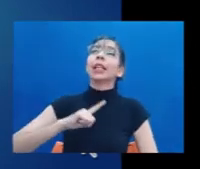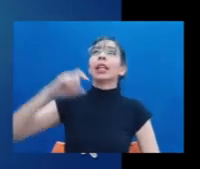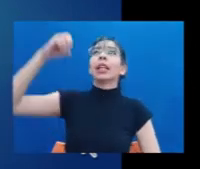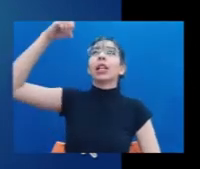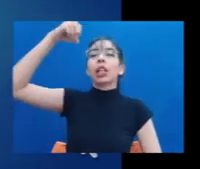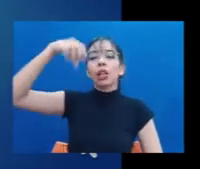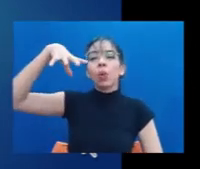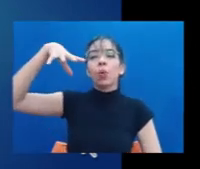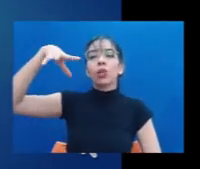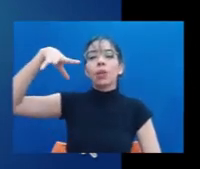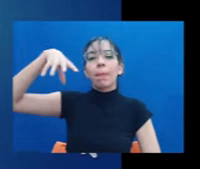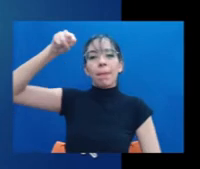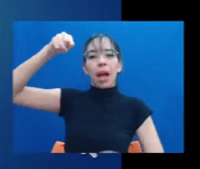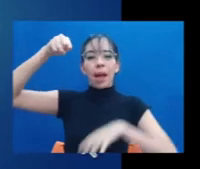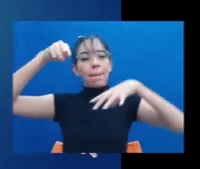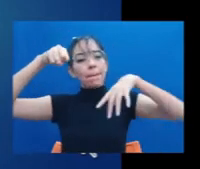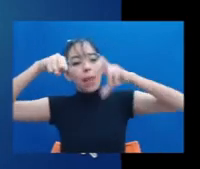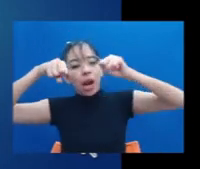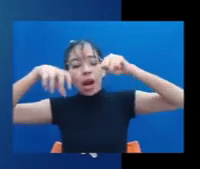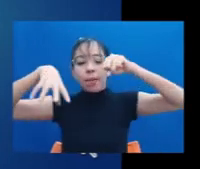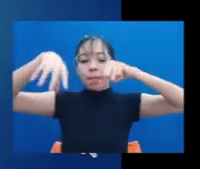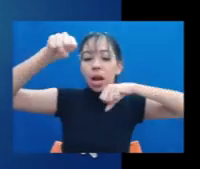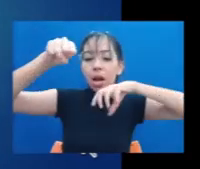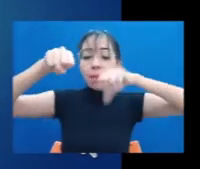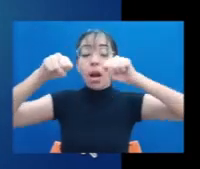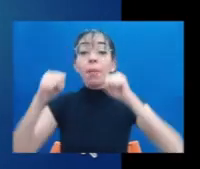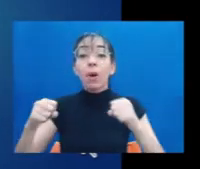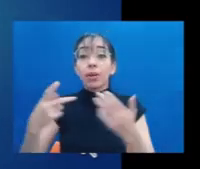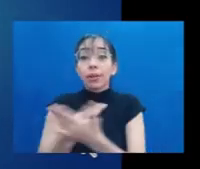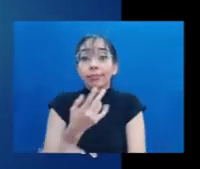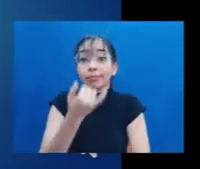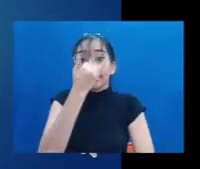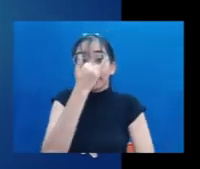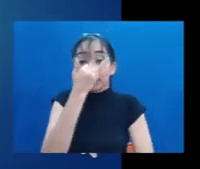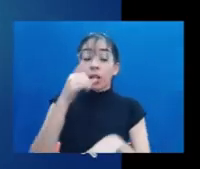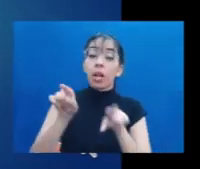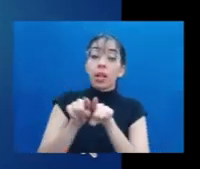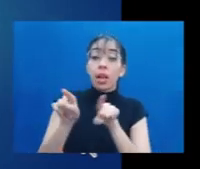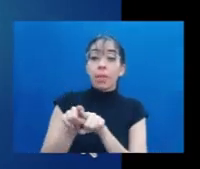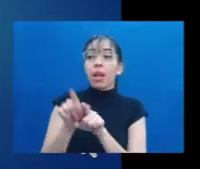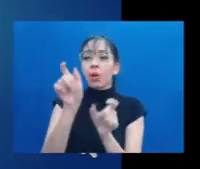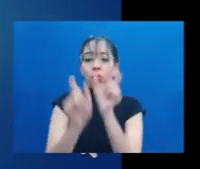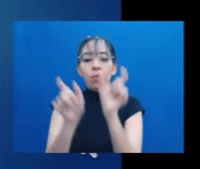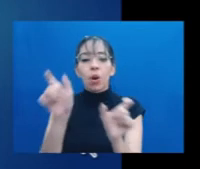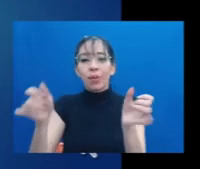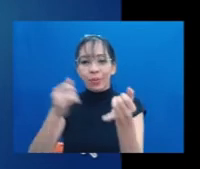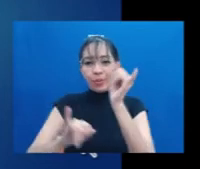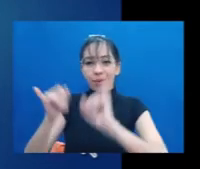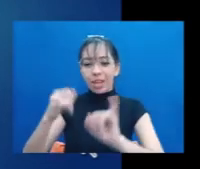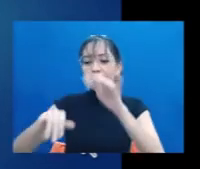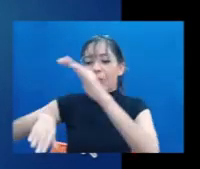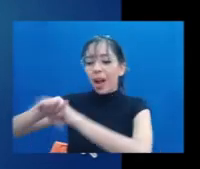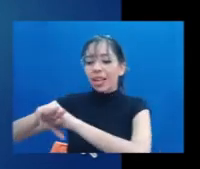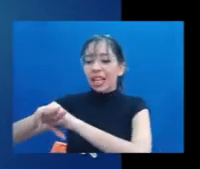um ambiente que as lâmpadas vão se queimando, vai ficando com uma iluminação deficiente. Então, isso aumenta o risco de acidente. Armazenamento ali